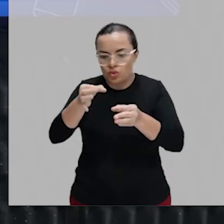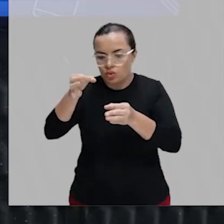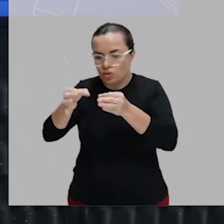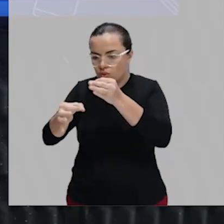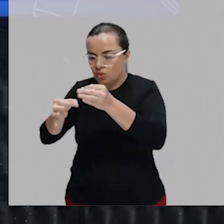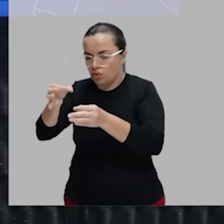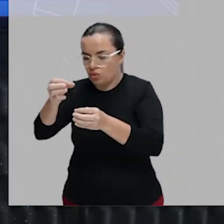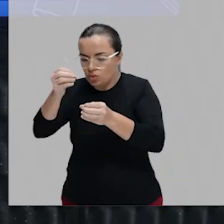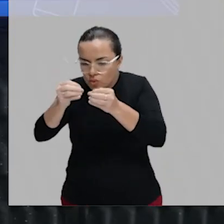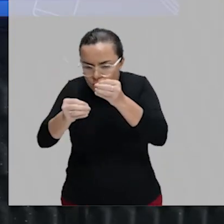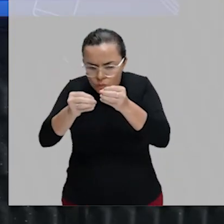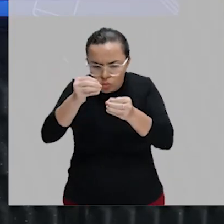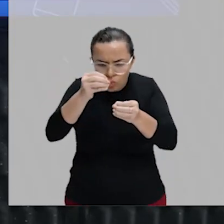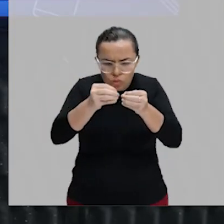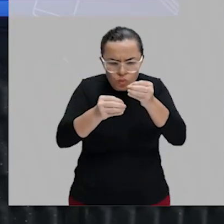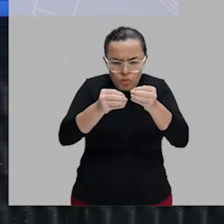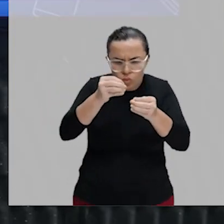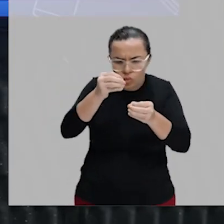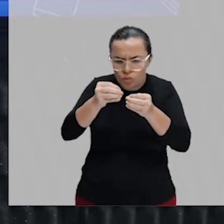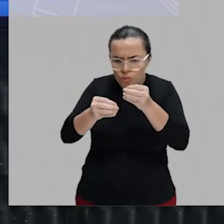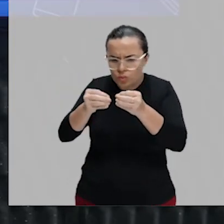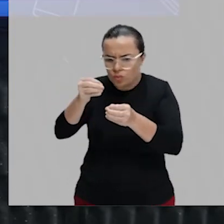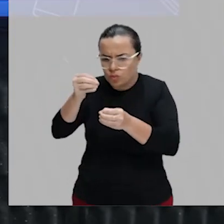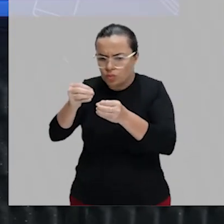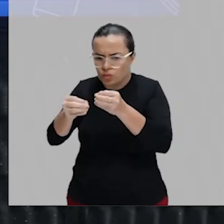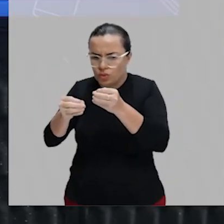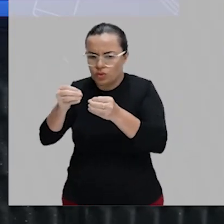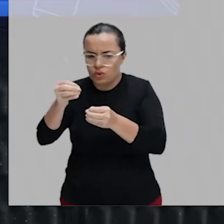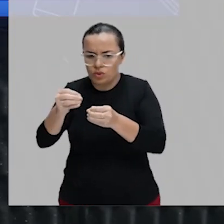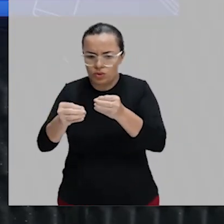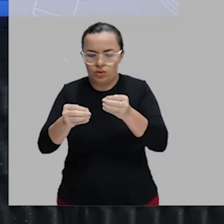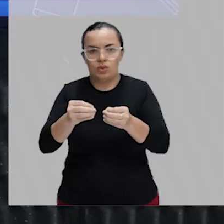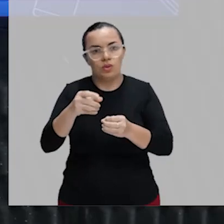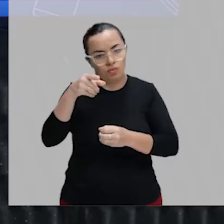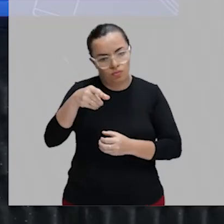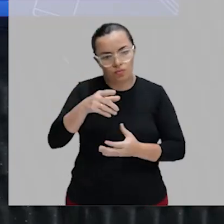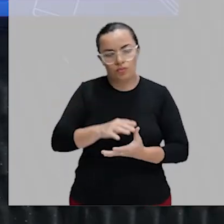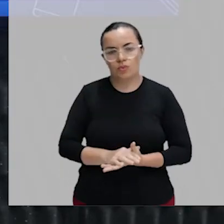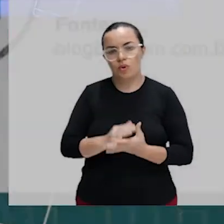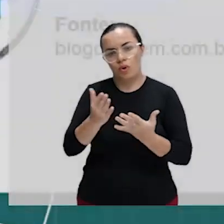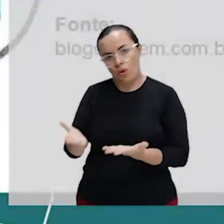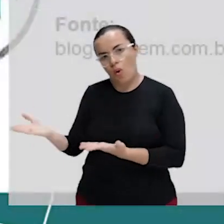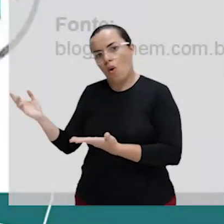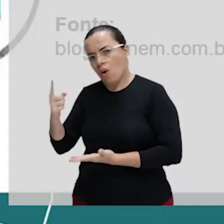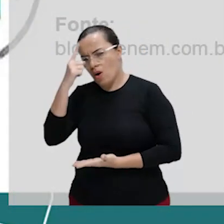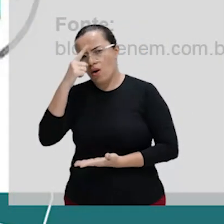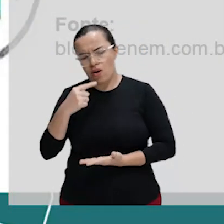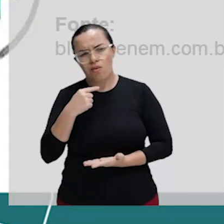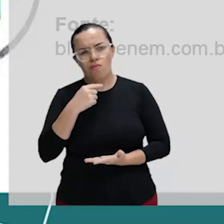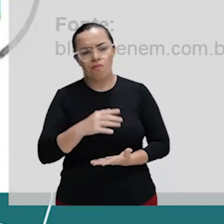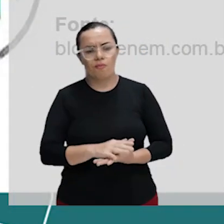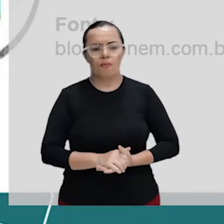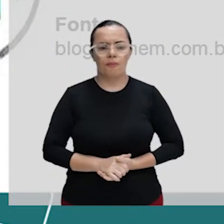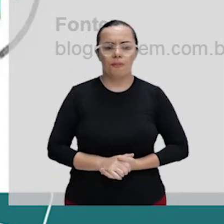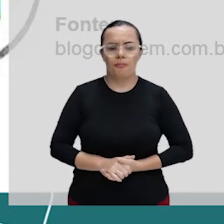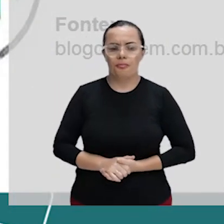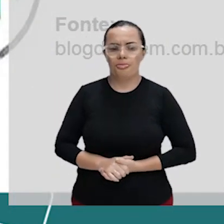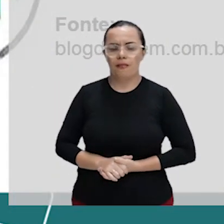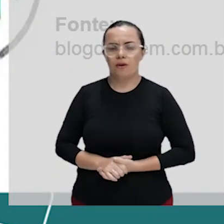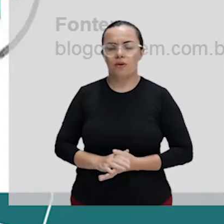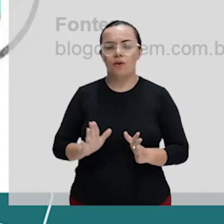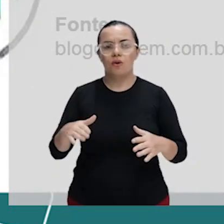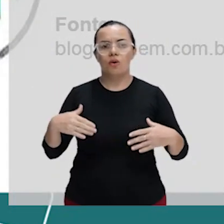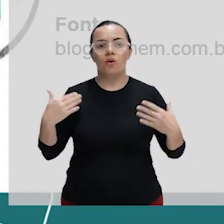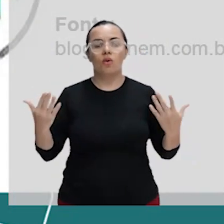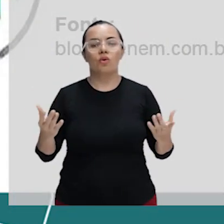cilíndrico, tá? E esse tubo cilíndrico é o microtúbulo, ok? Bem, onde é que nós vamos